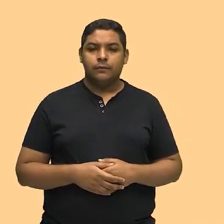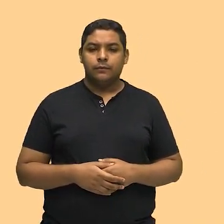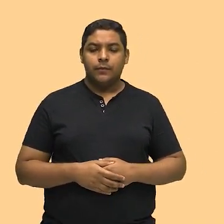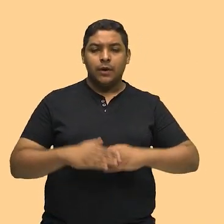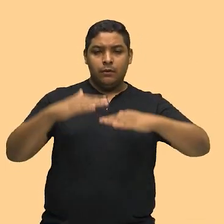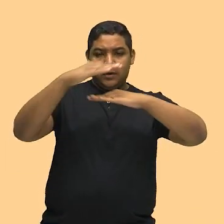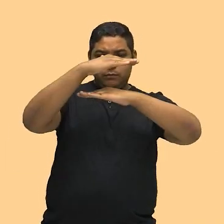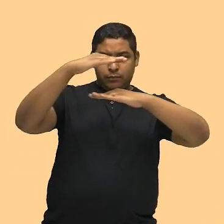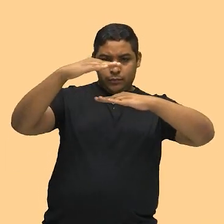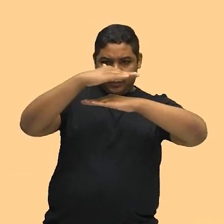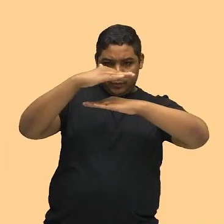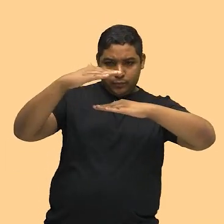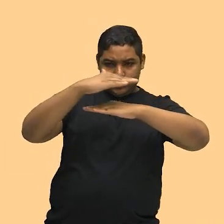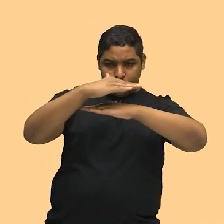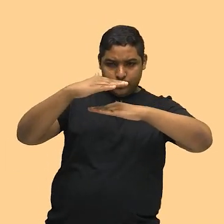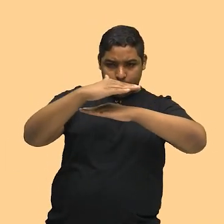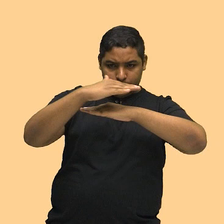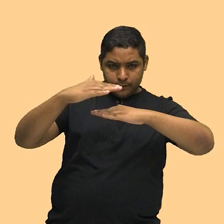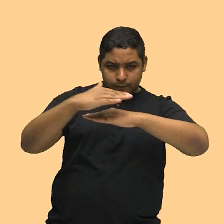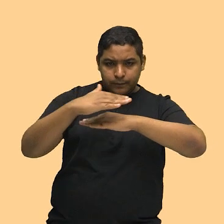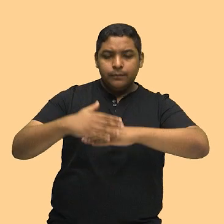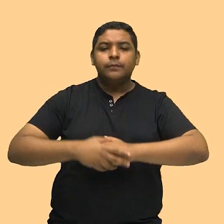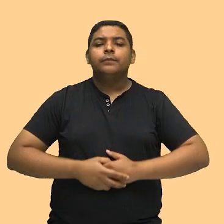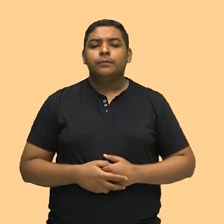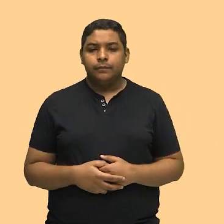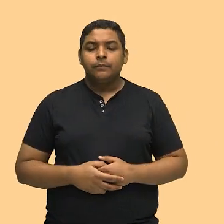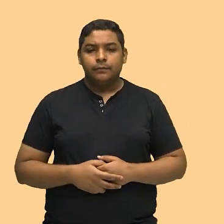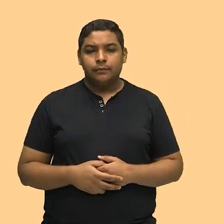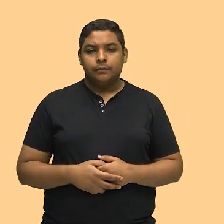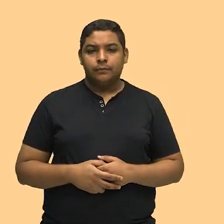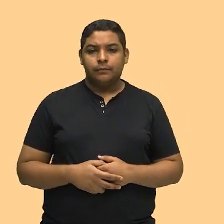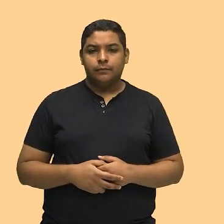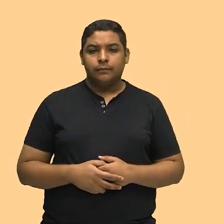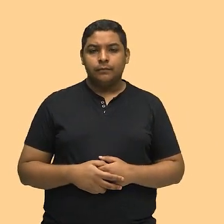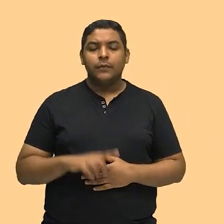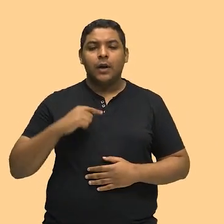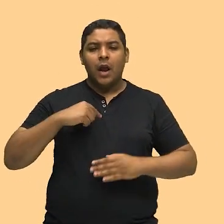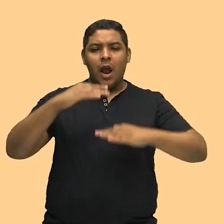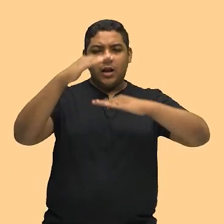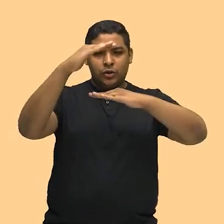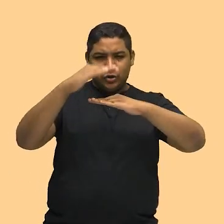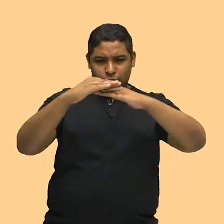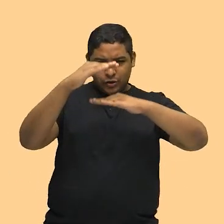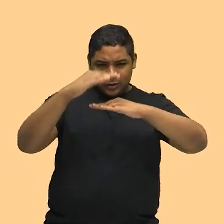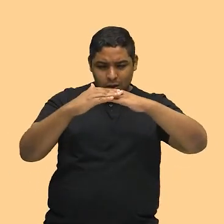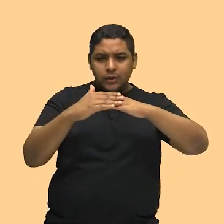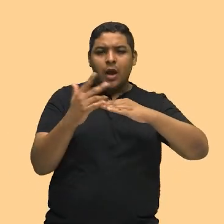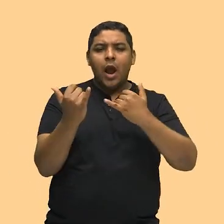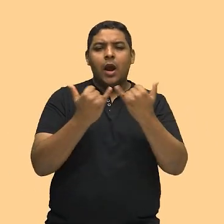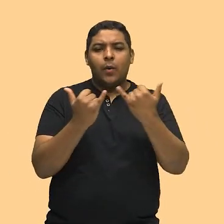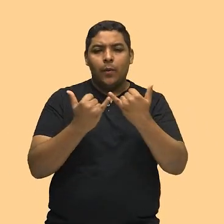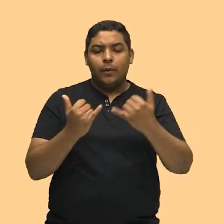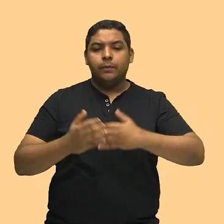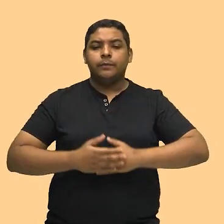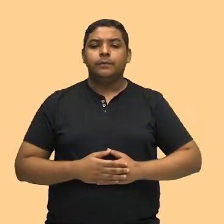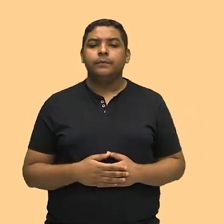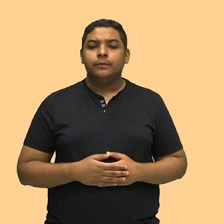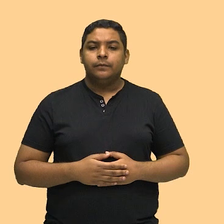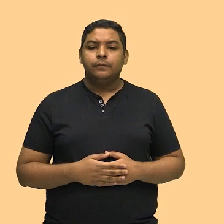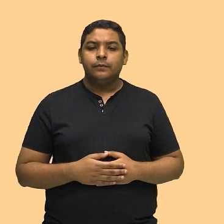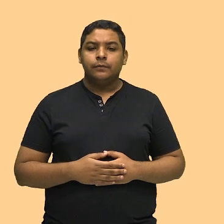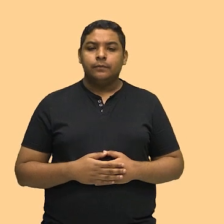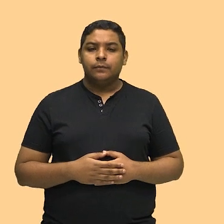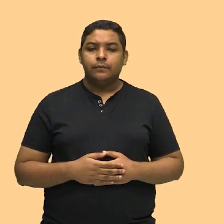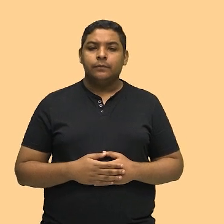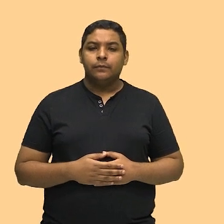Paralelas. Seguem na mesma direção, mantendo a mesma distância entre si. Perpendiculares. São linhas que